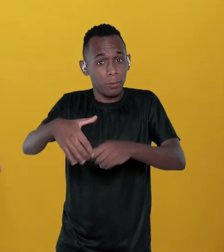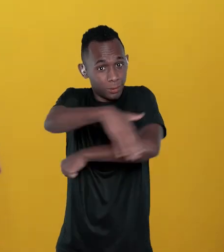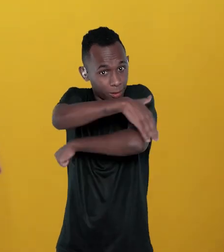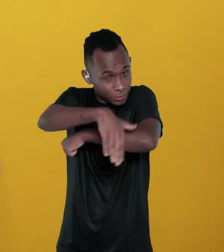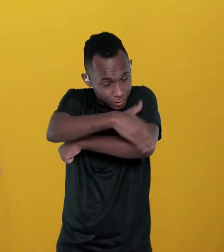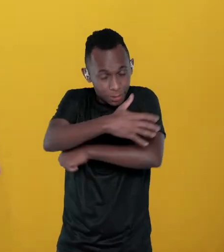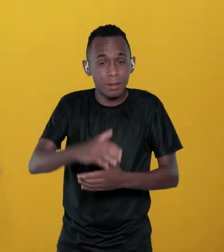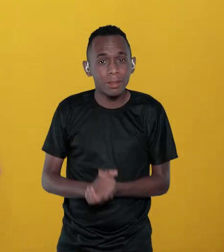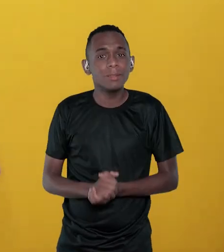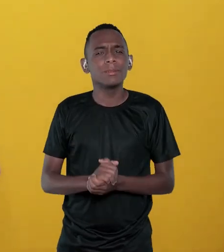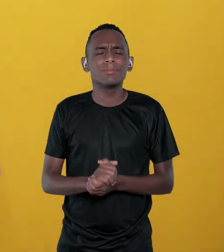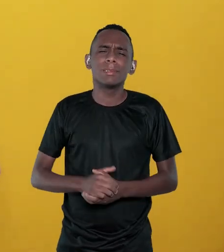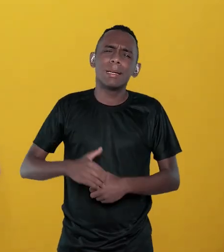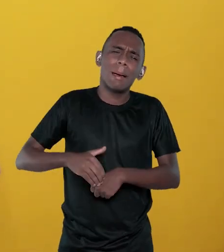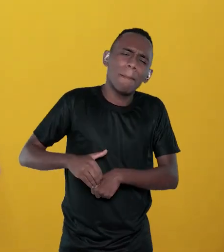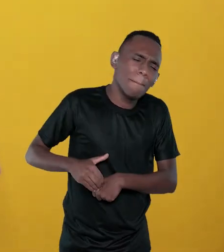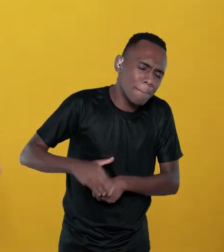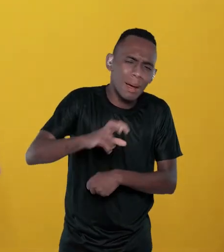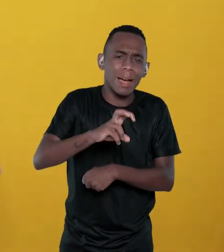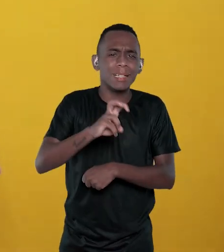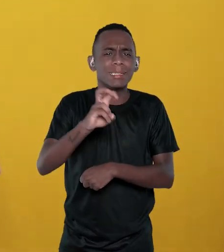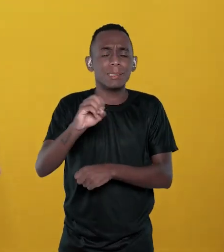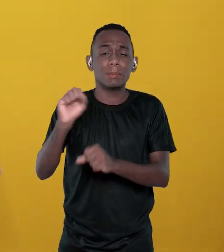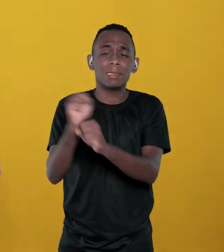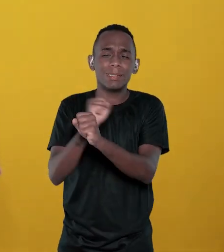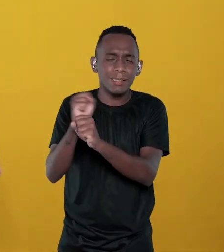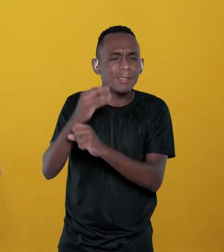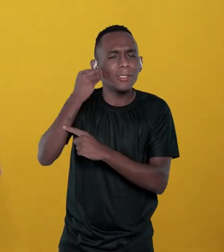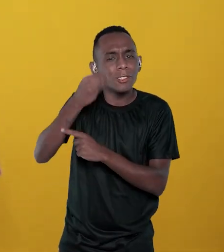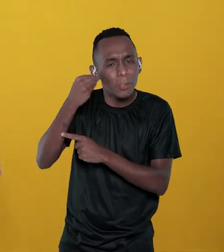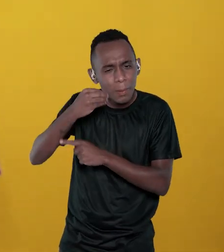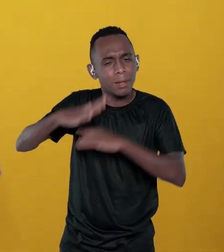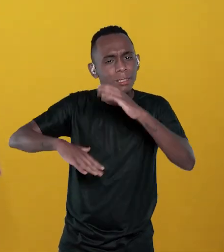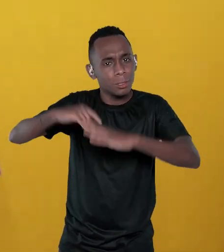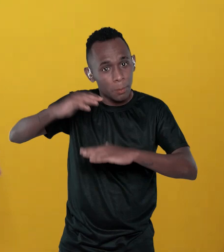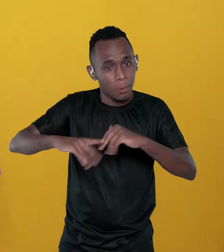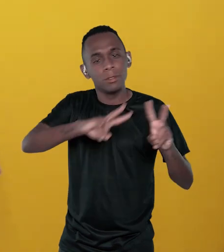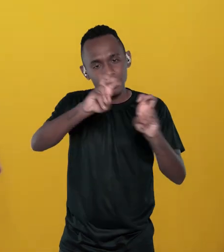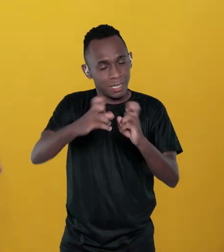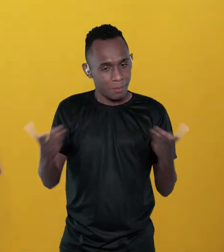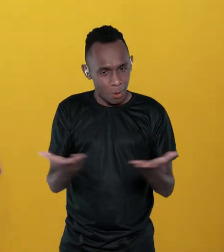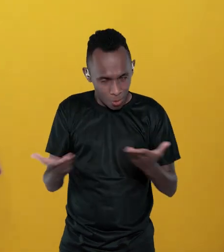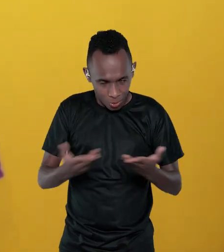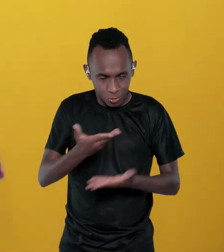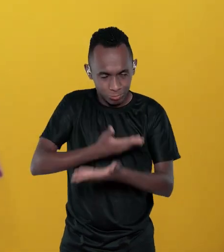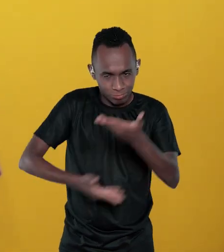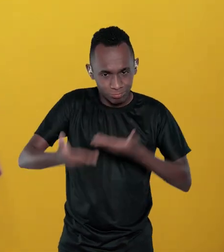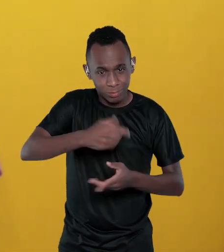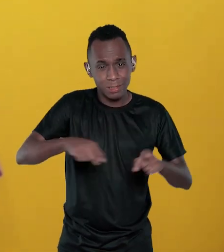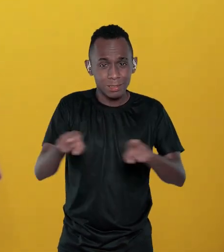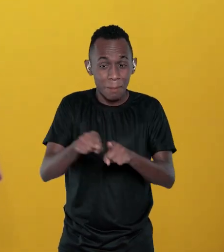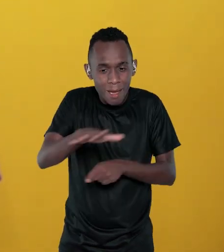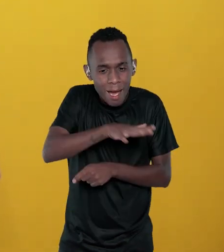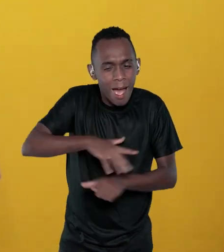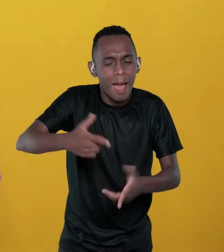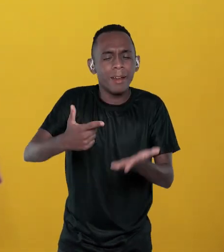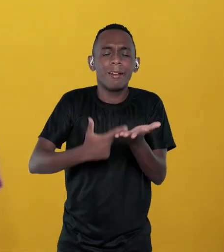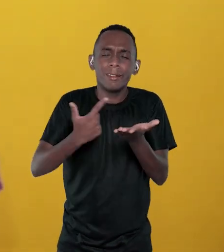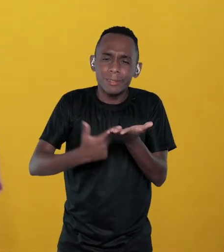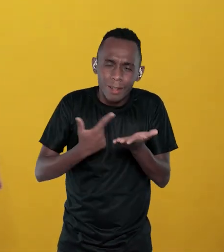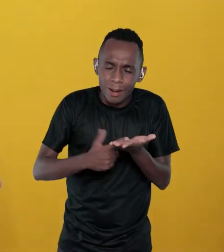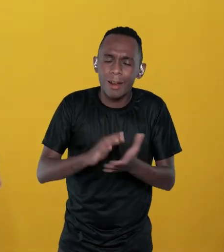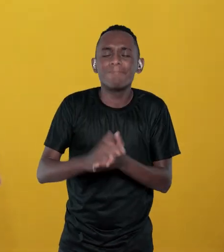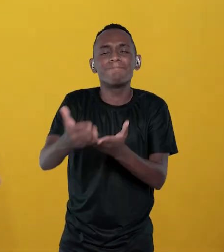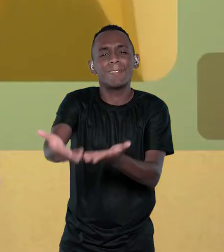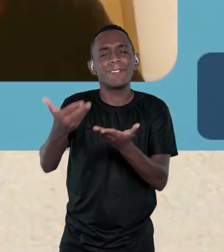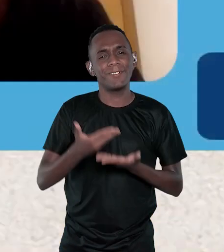Esquina, com mais de 50 anos de carreira, e é sobre isso que a gente vai falar hoje, além de sua carreira literária. Bem-vindo,